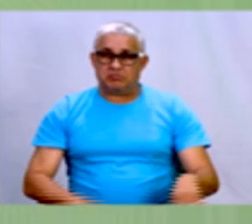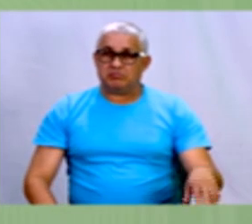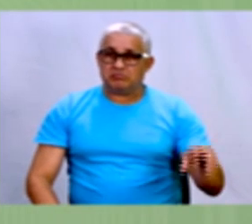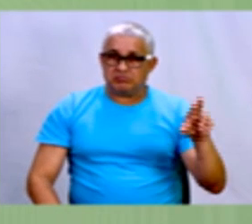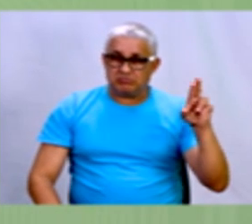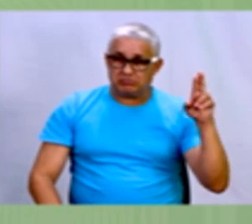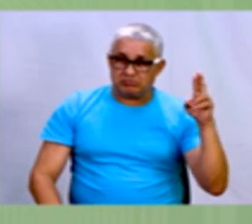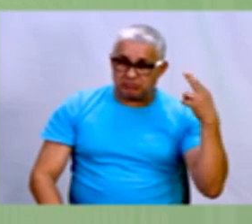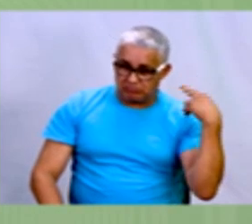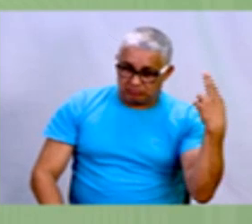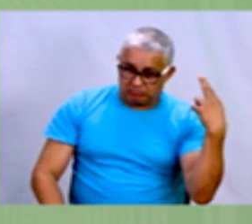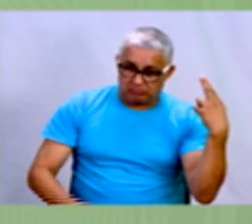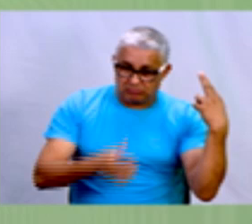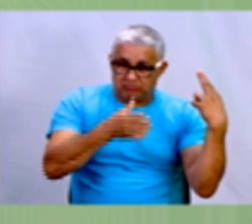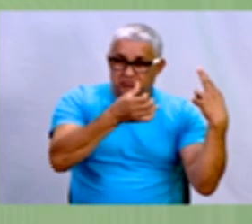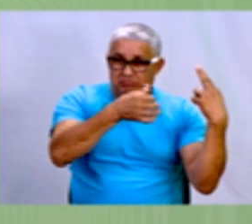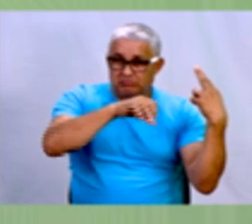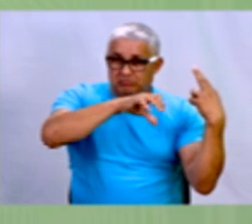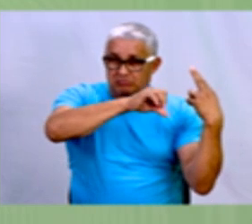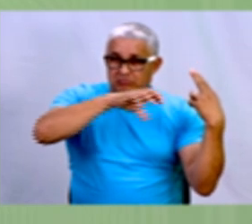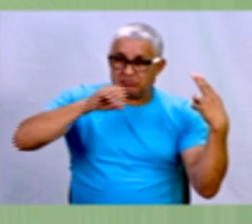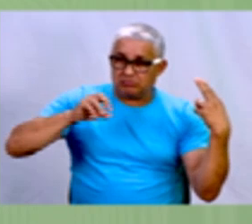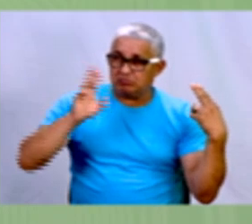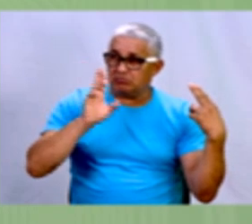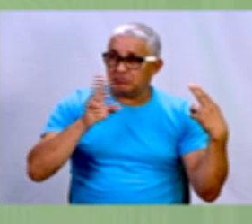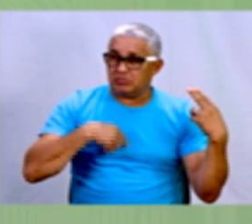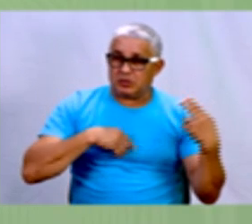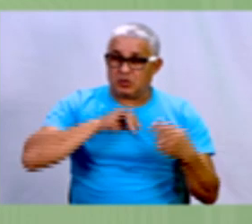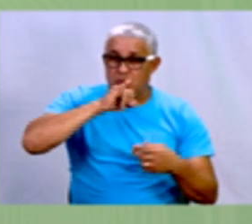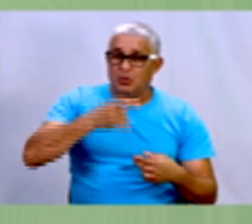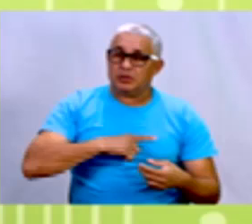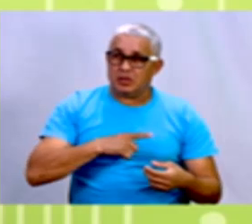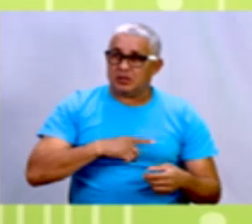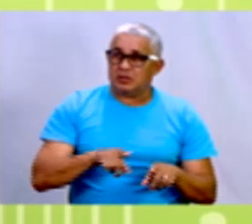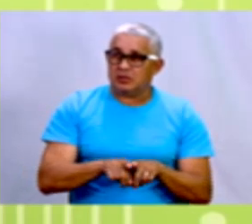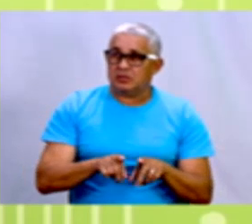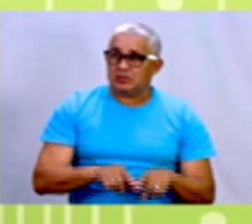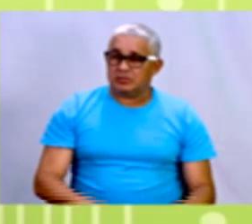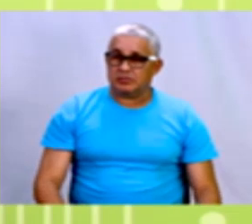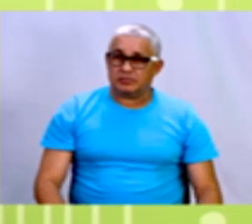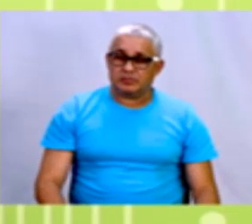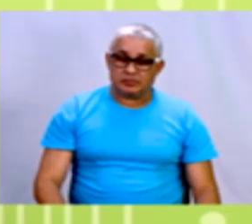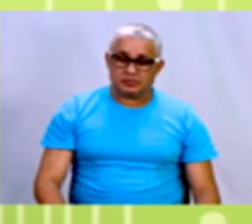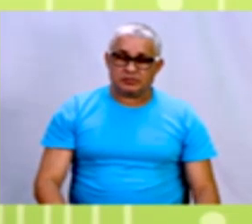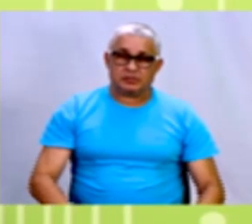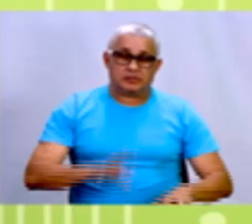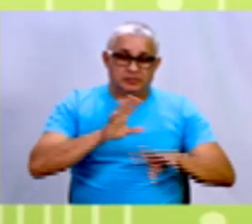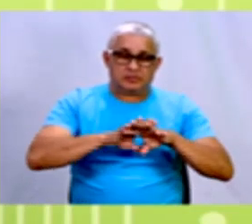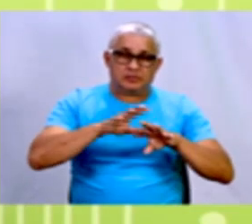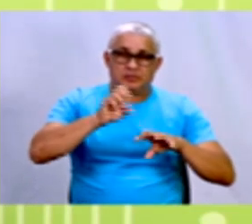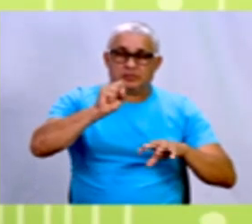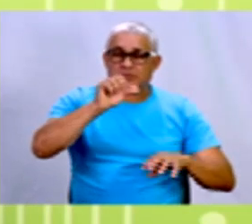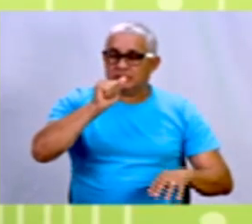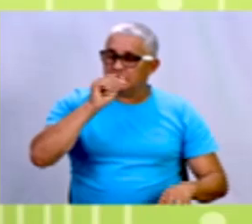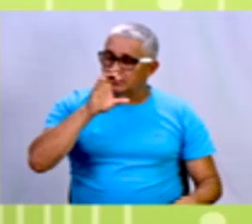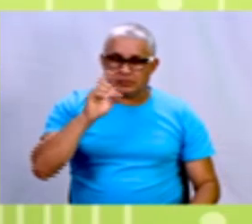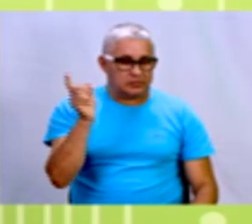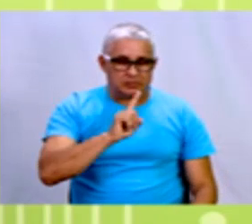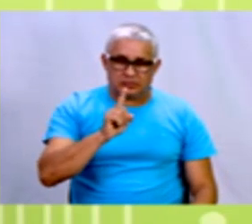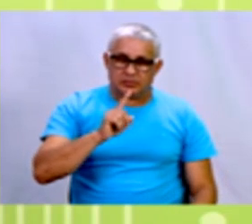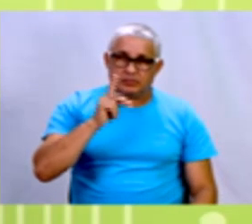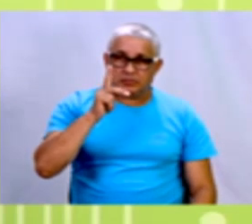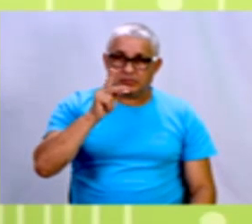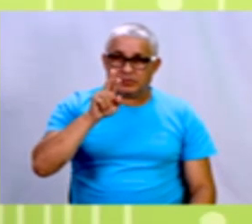loja já falou que eu vou pagar um juros sobre isso. Então, só que nesse caso, não é pela tabela SAC, né? Não